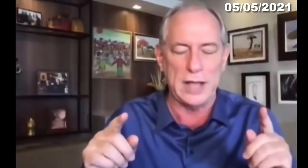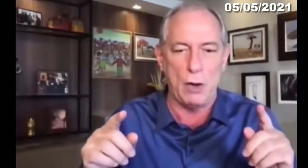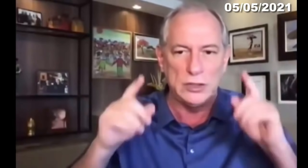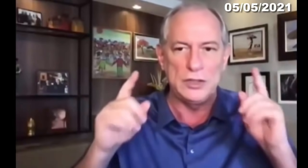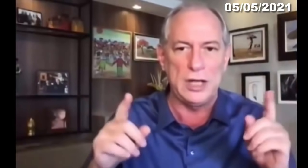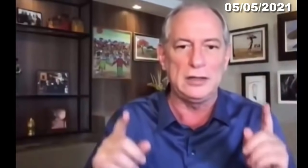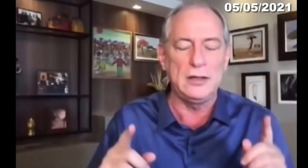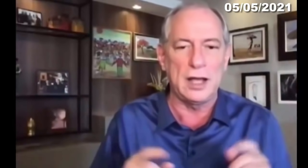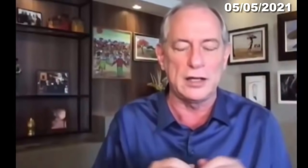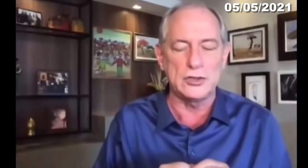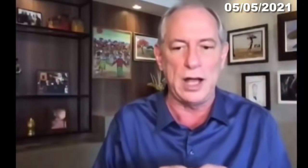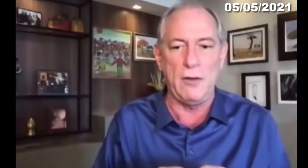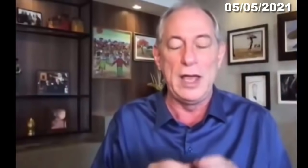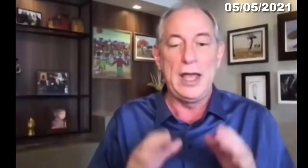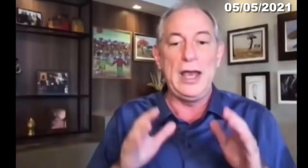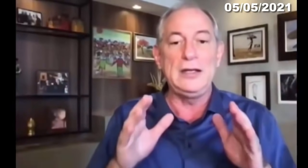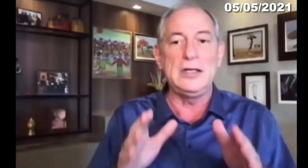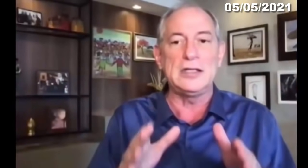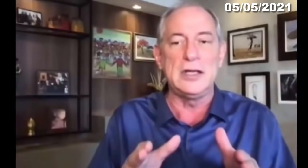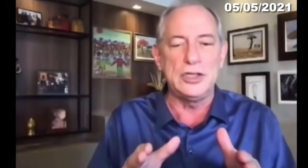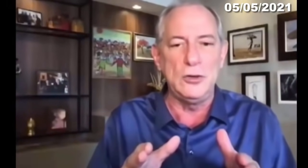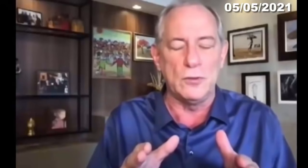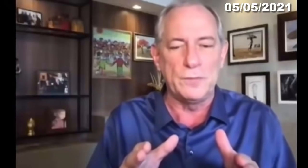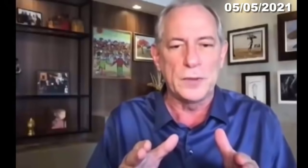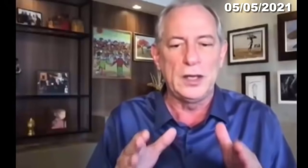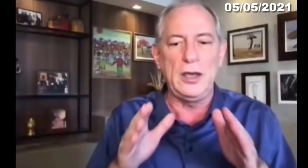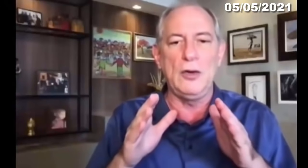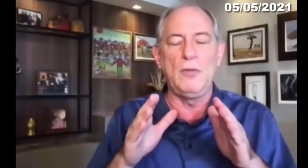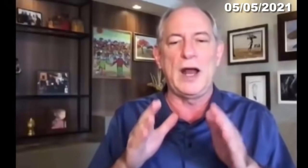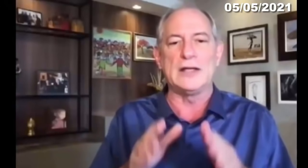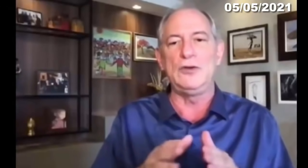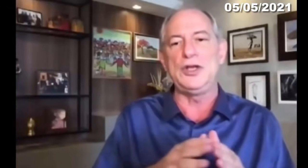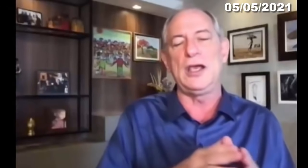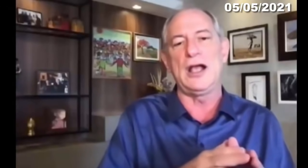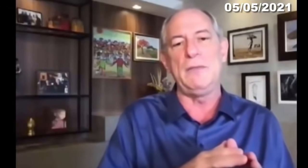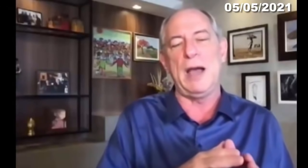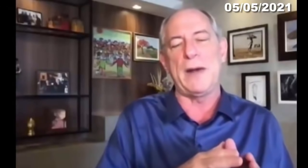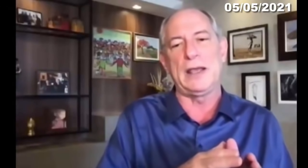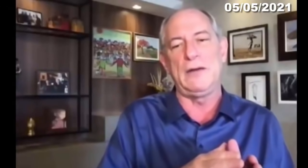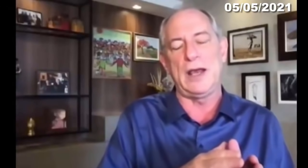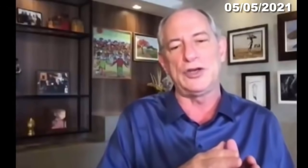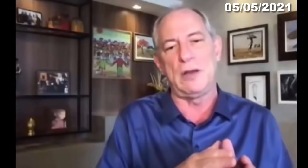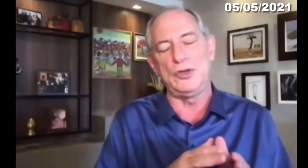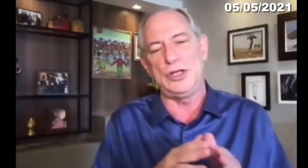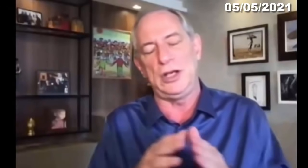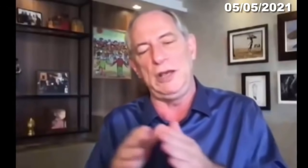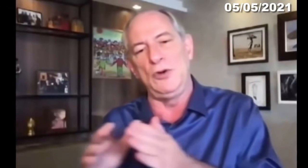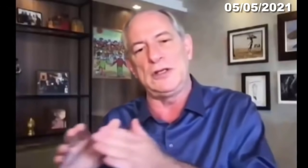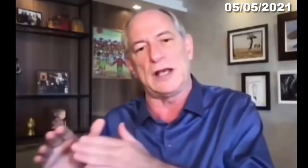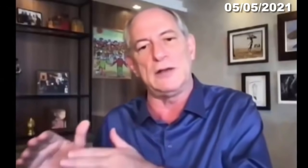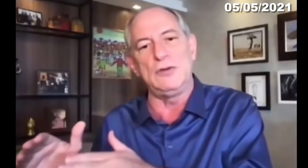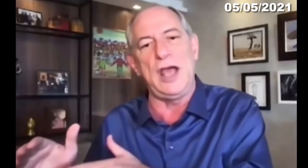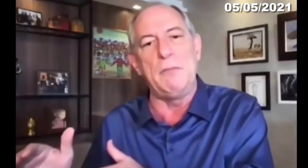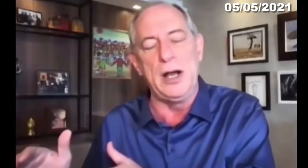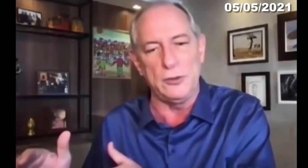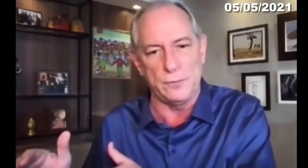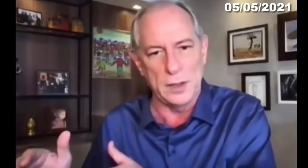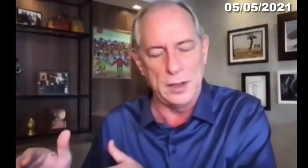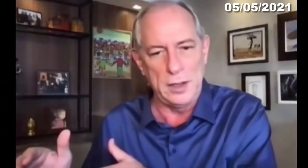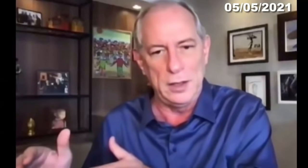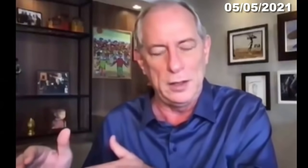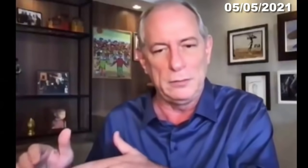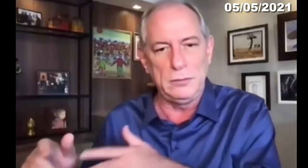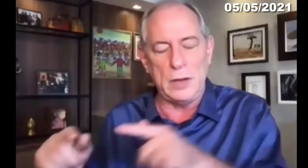segue, da ultradireita internacional, ele decidiu que o Brasil tinha que caminhar para aquilo que ele chama de imunização de